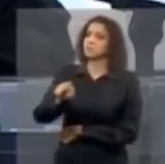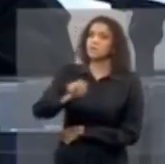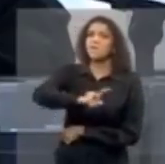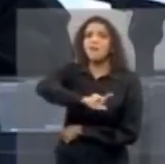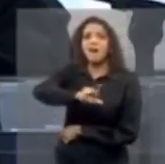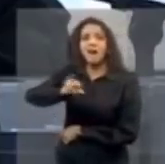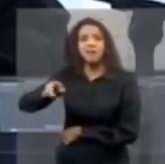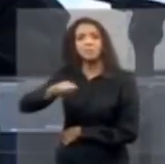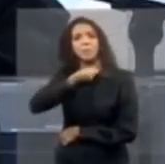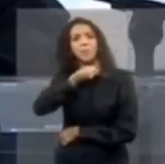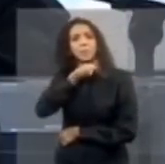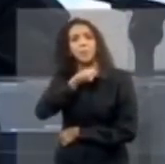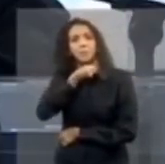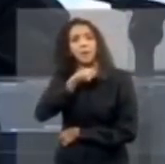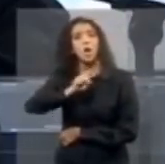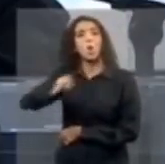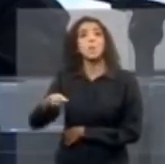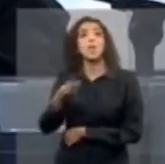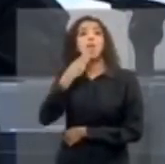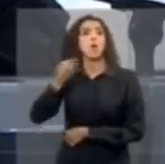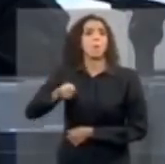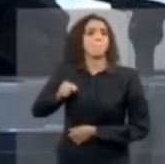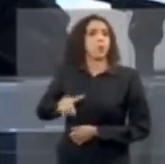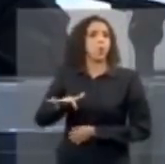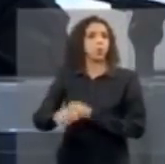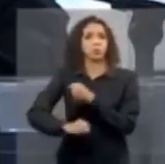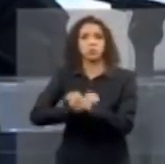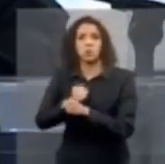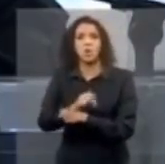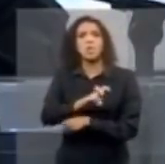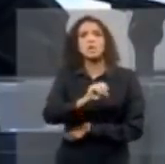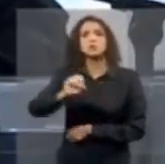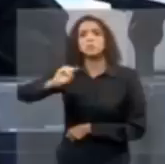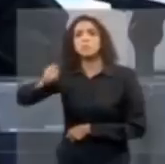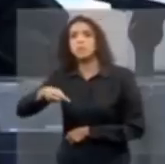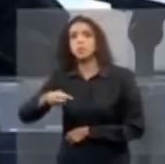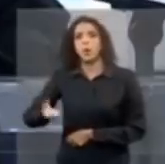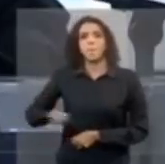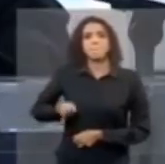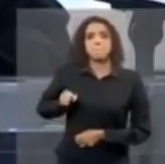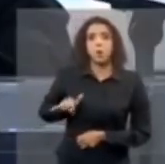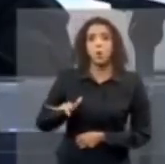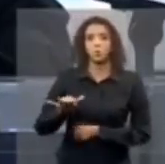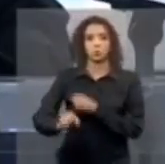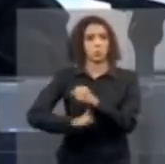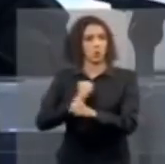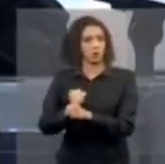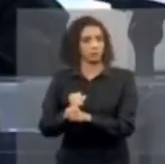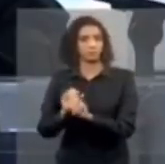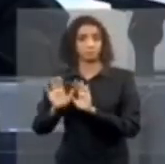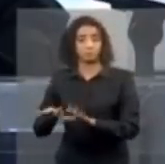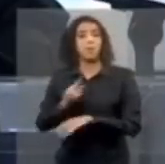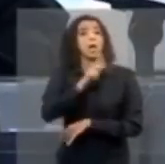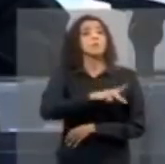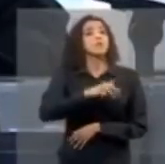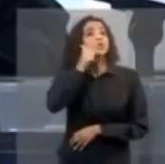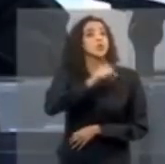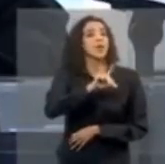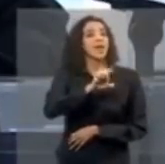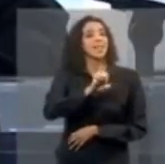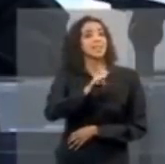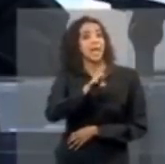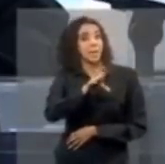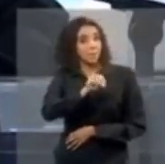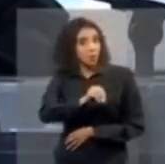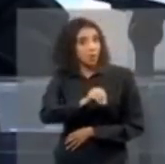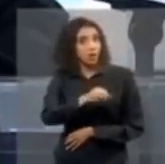organizações falaram em 1 milhão de abortos por ano e de 500 mil abortos por ano. A professora Débora Diniz